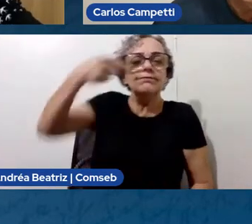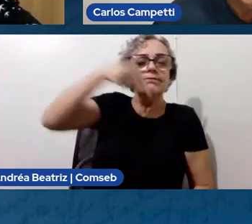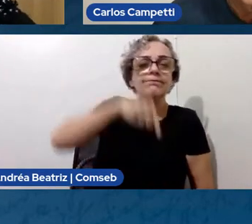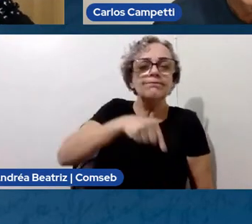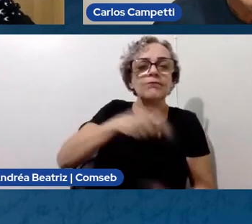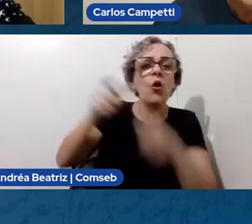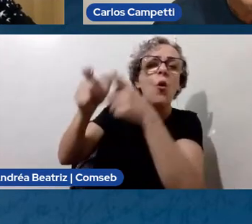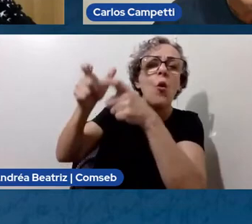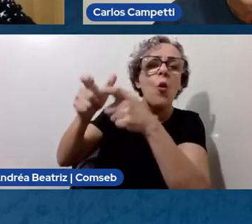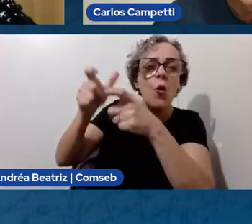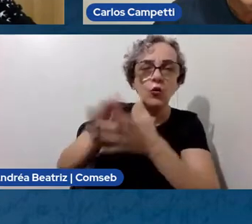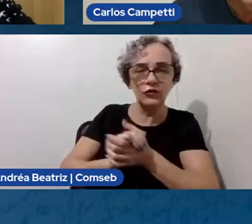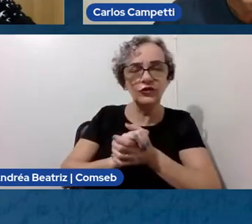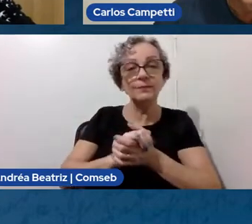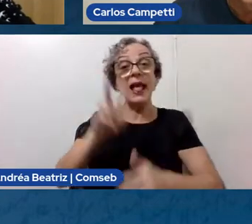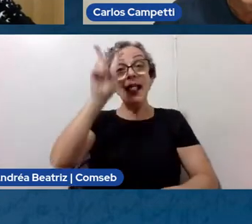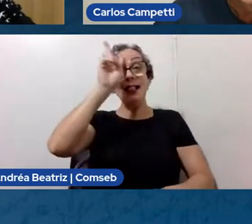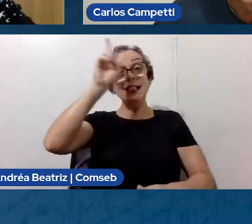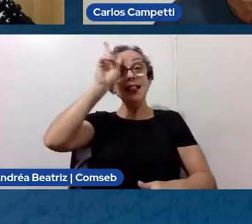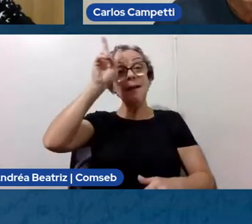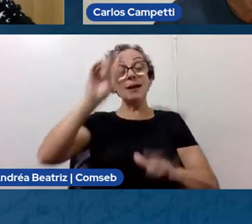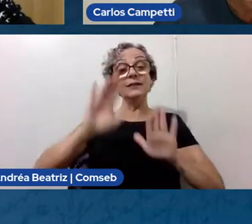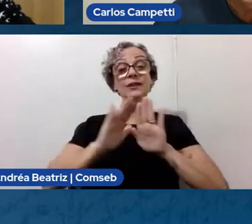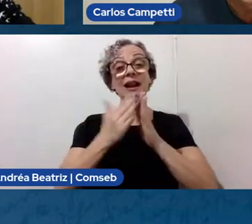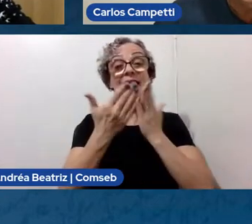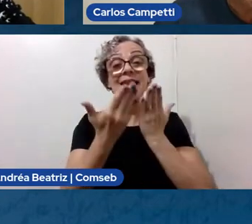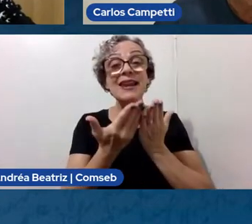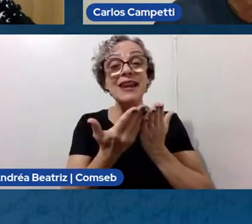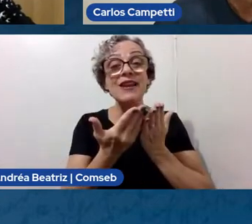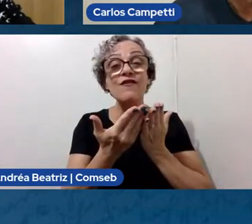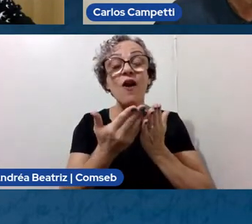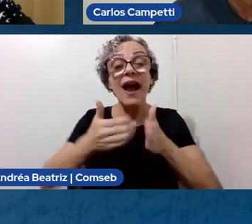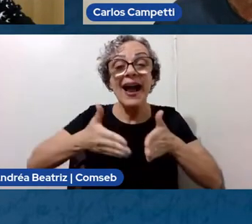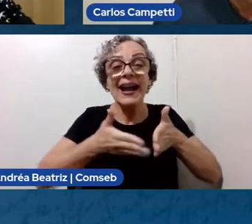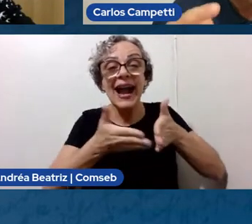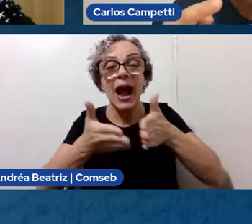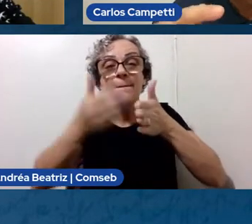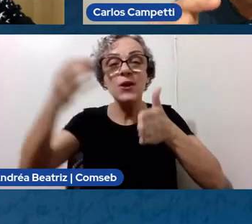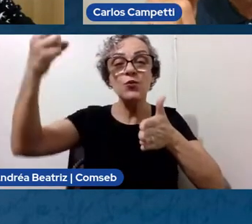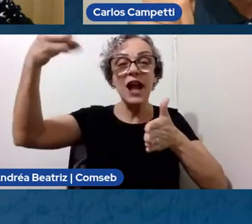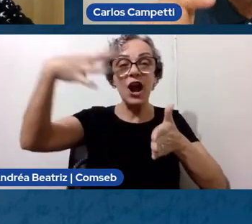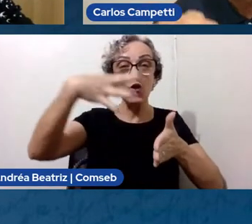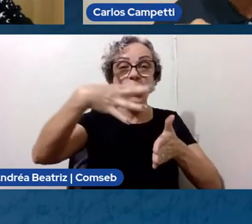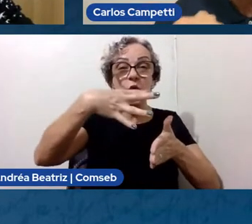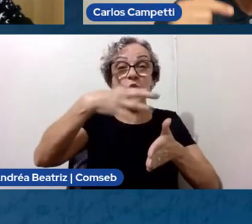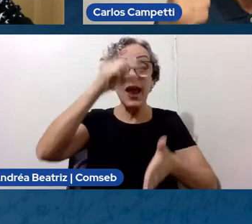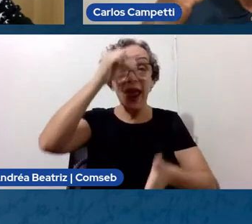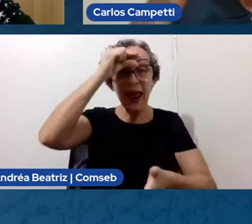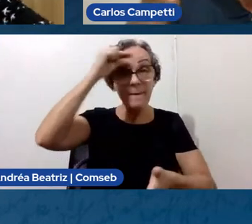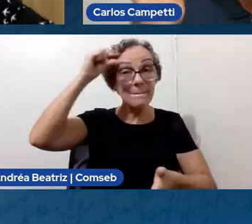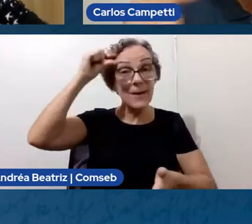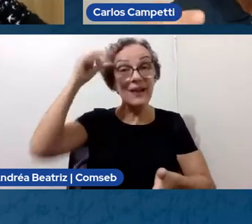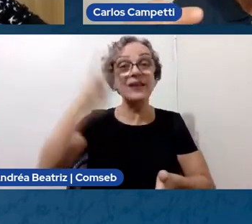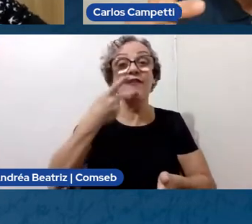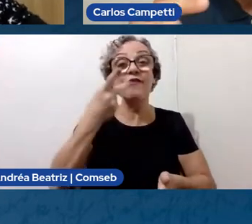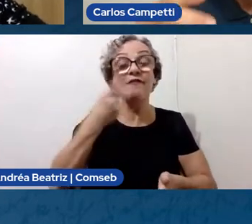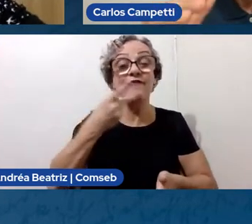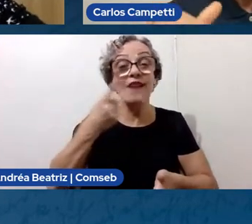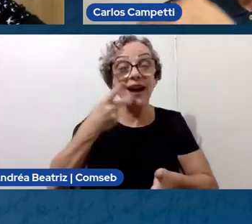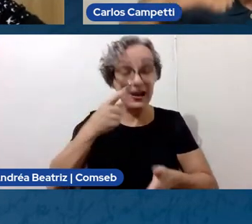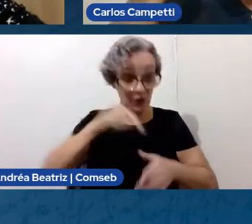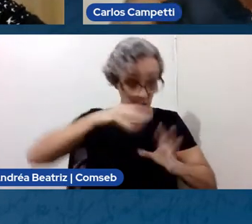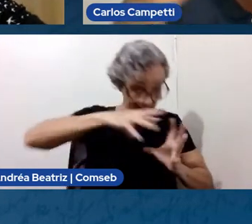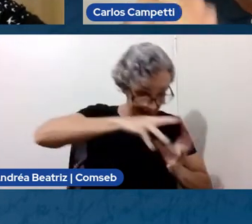A Caminho da Luz, quando Emmanuel diz que chegado o momento, como a Marlene diz, quando a Terra estava